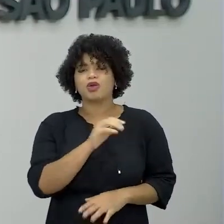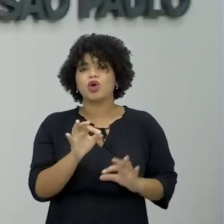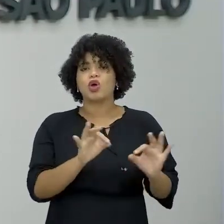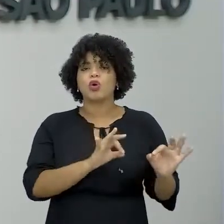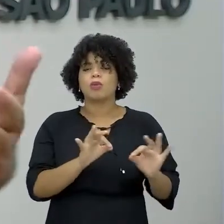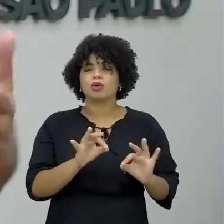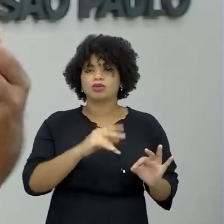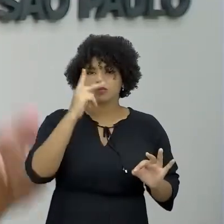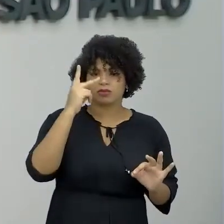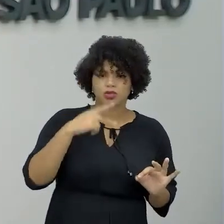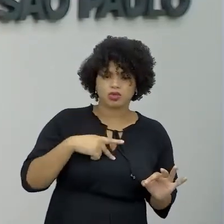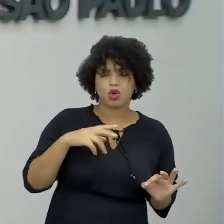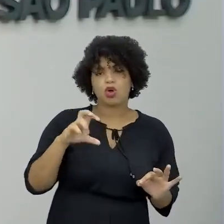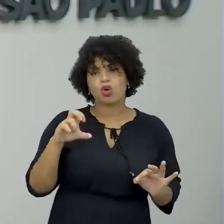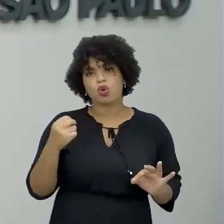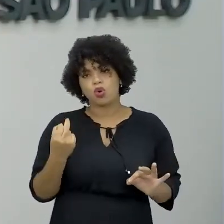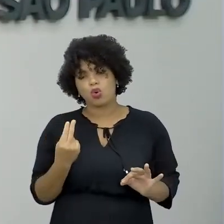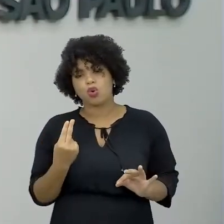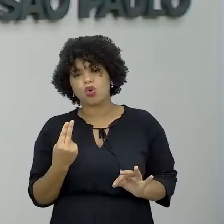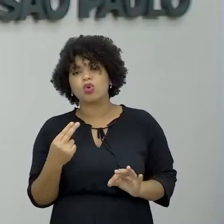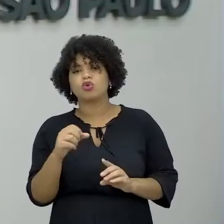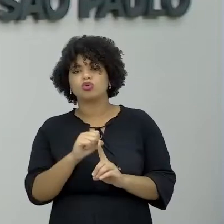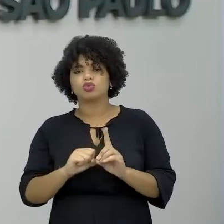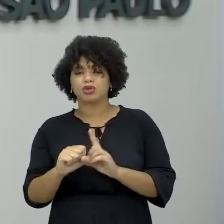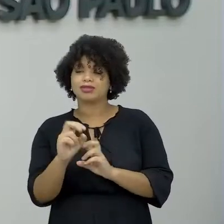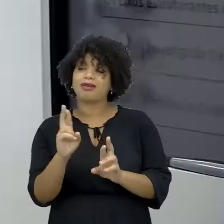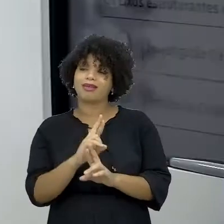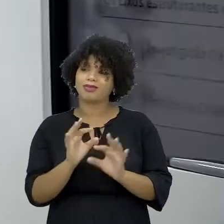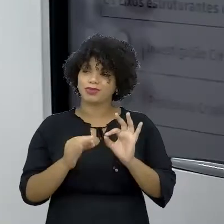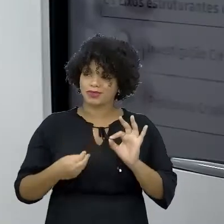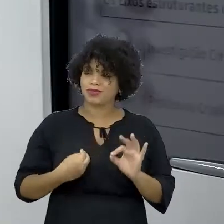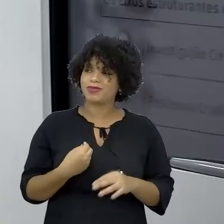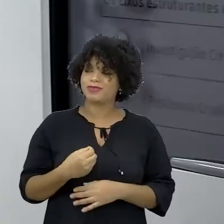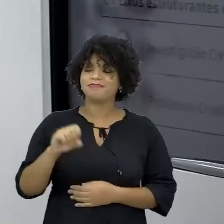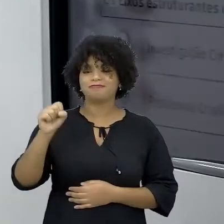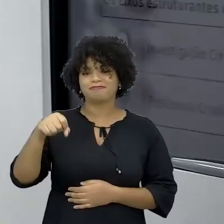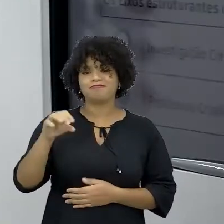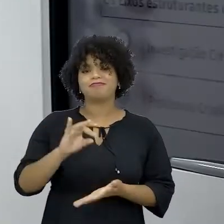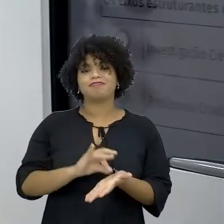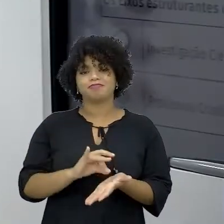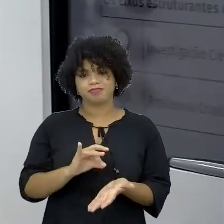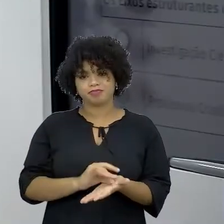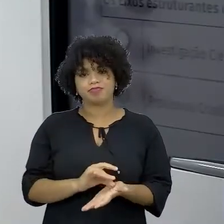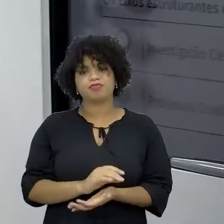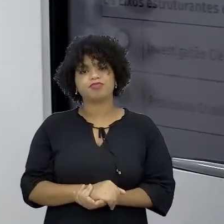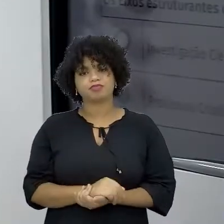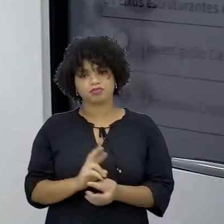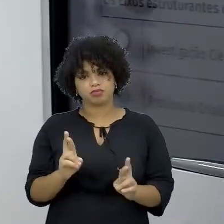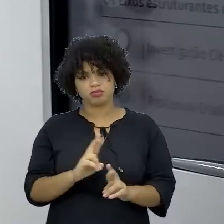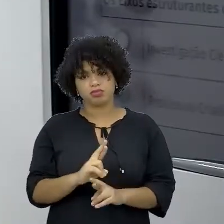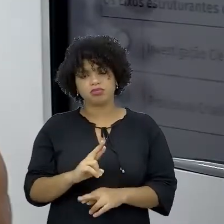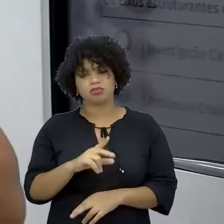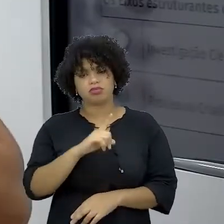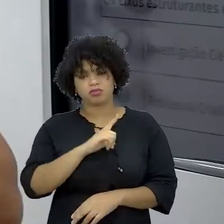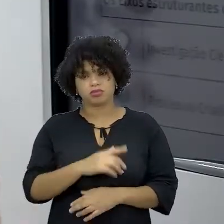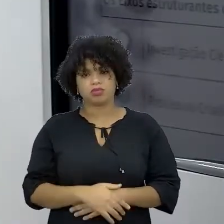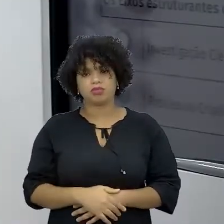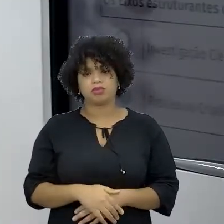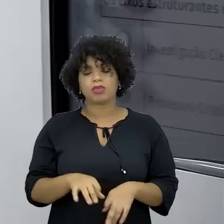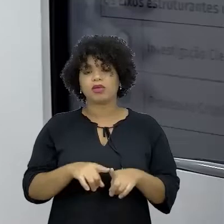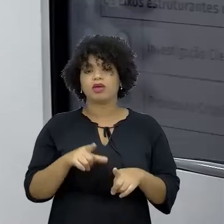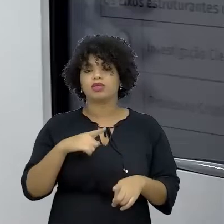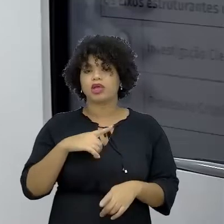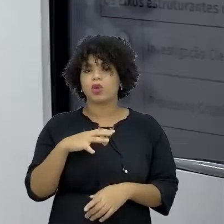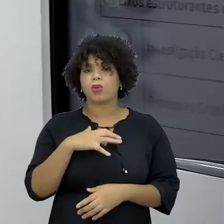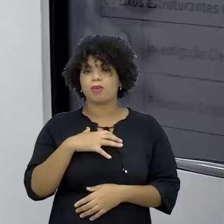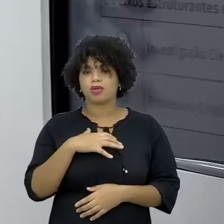sociais ou mesmo pessoais, muito ligado com o projeto de vida também. Exatamente, muito ligado com o projeto de vida. Inclusive, nós temos em um momento do